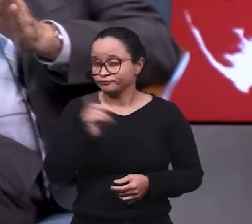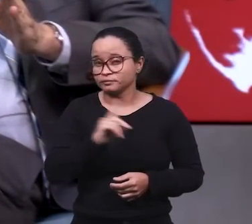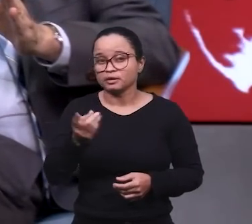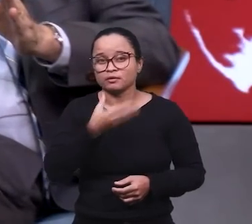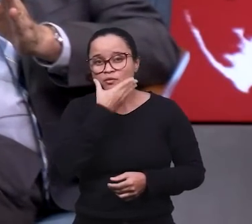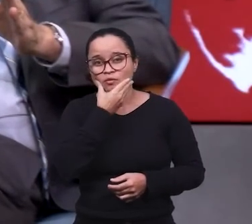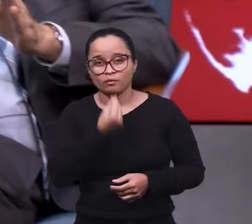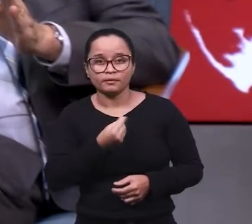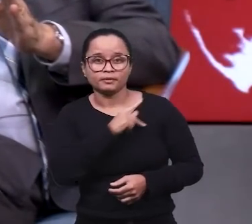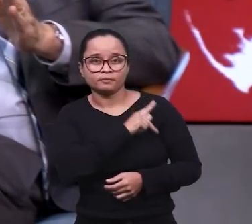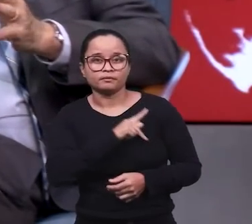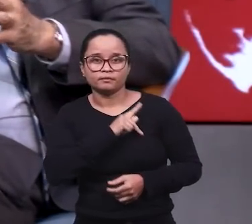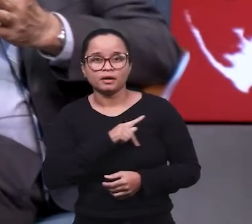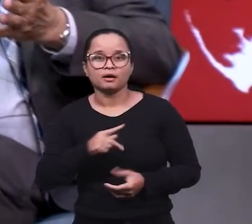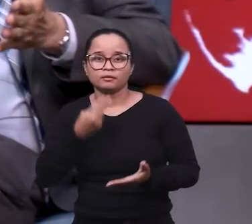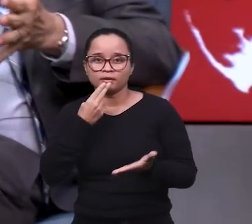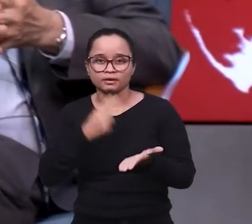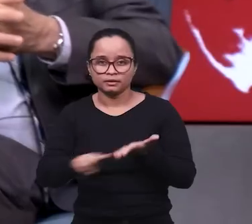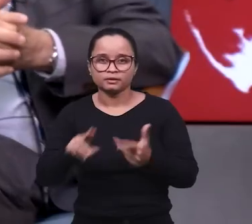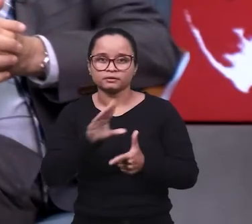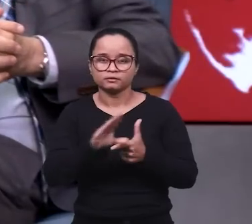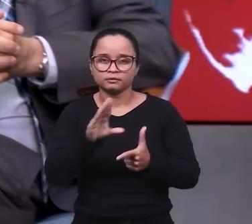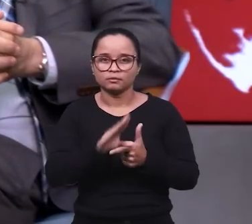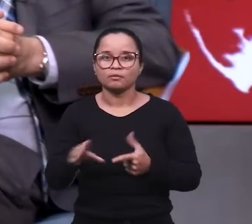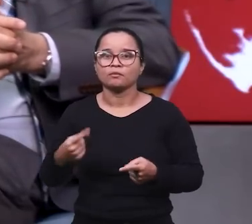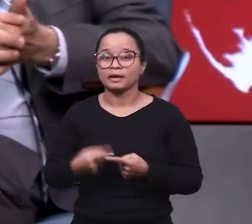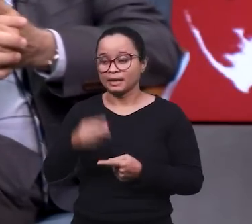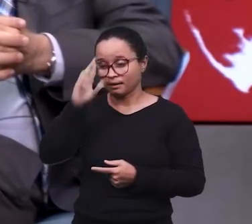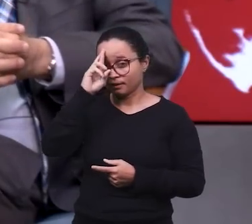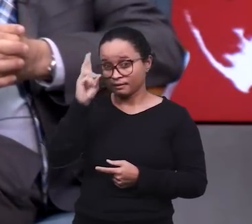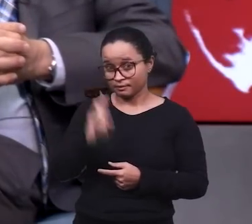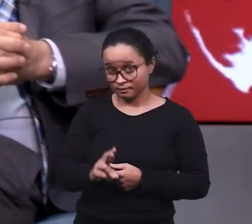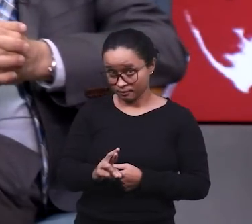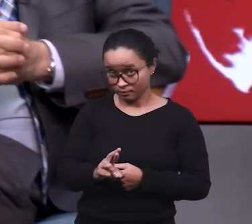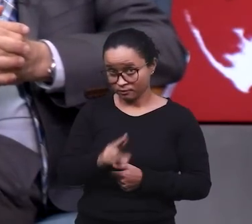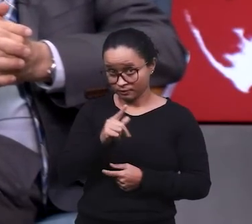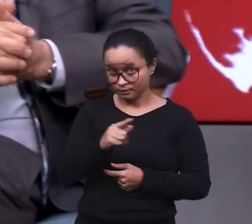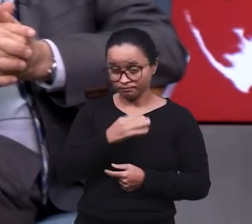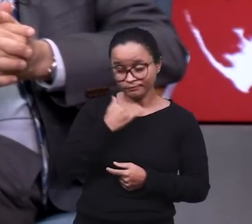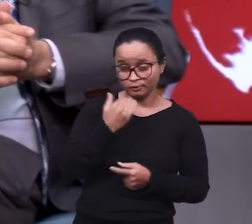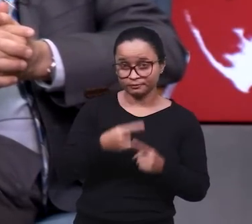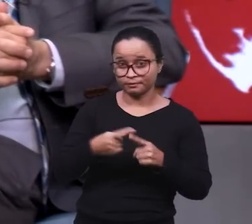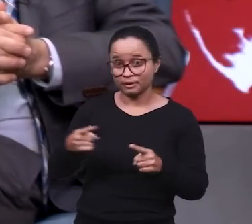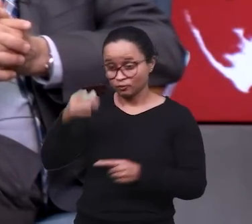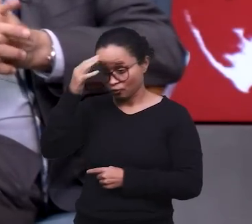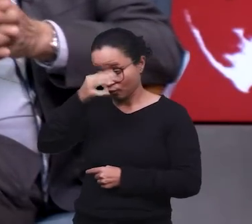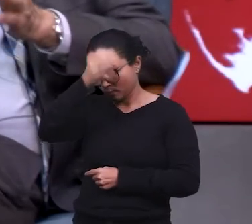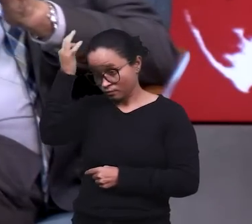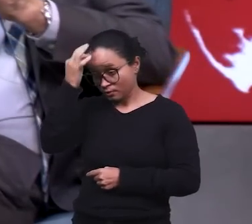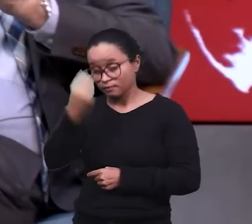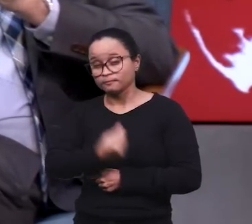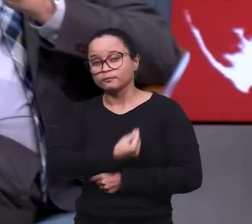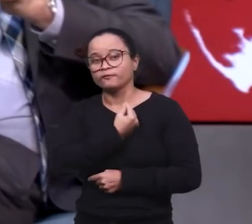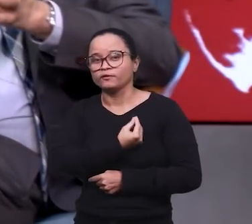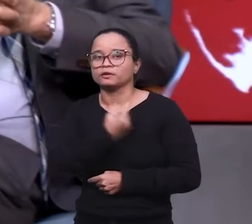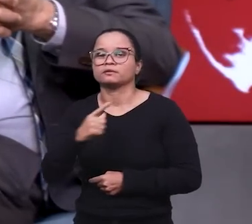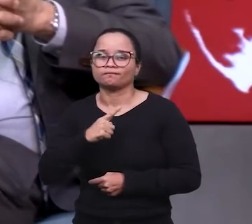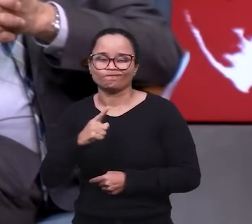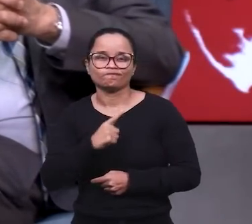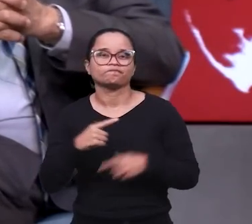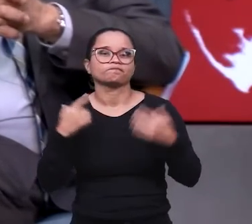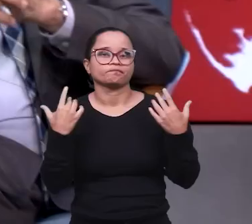Paulo diz isso na carta aos Coríntios, porque a letra mata, mas o Espírito vivifica. Nós estamos